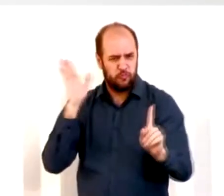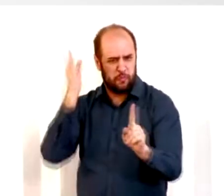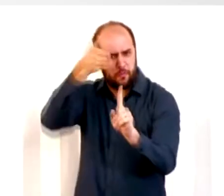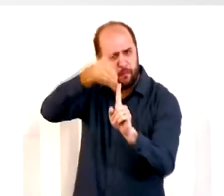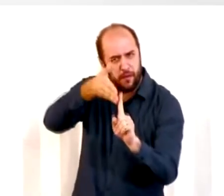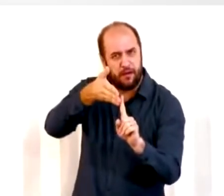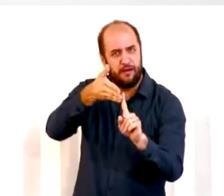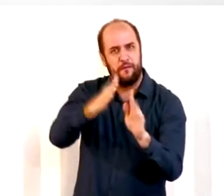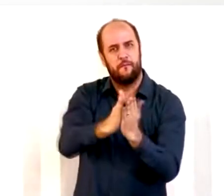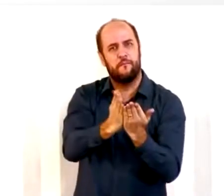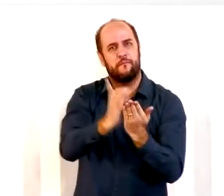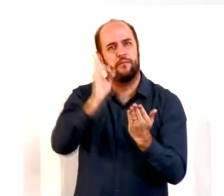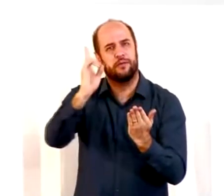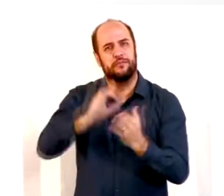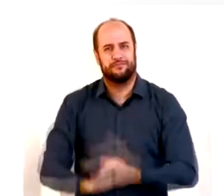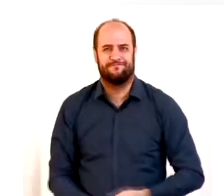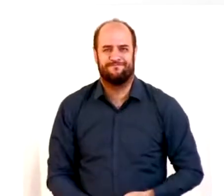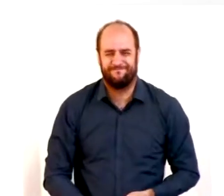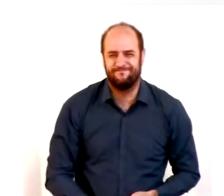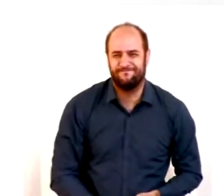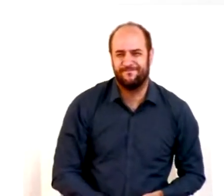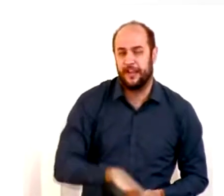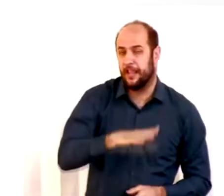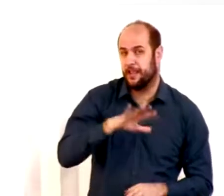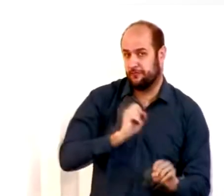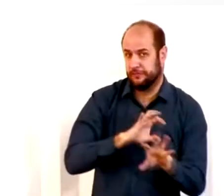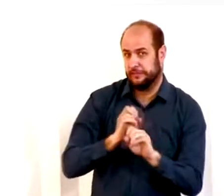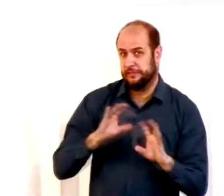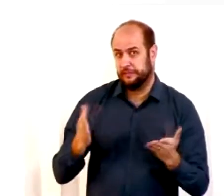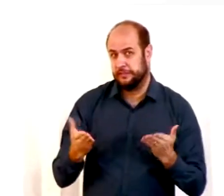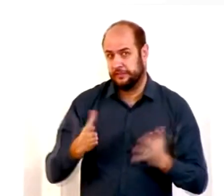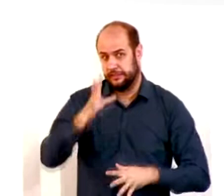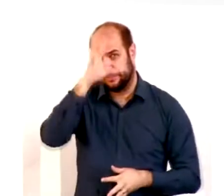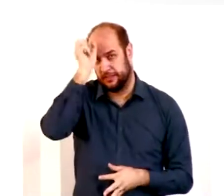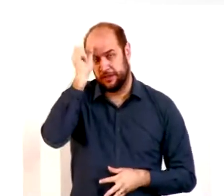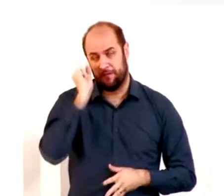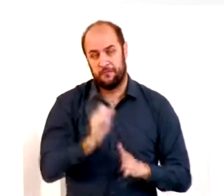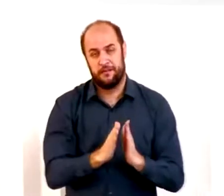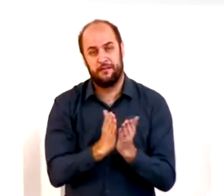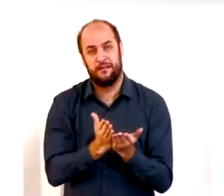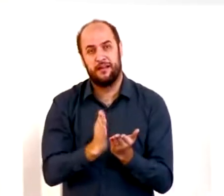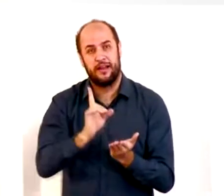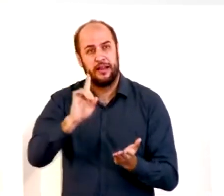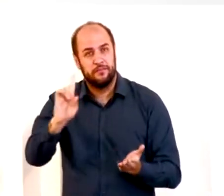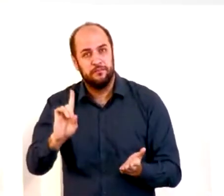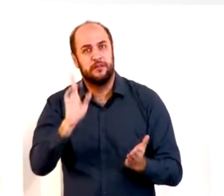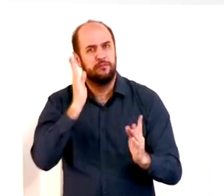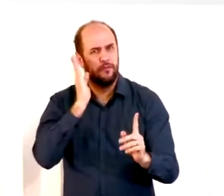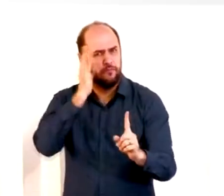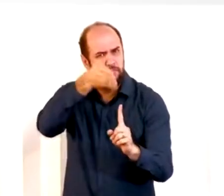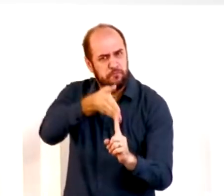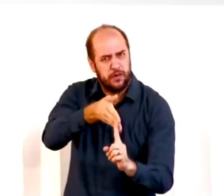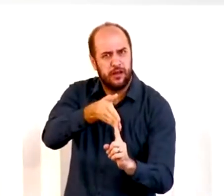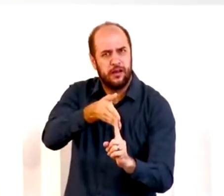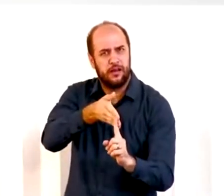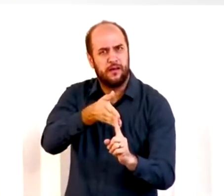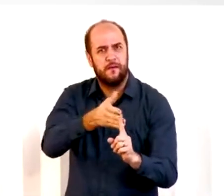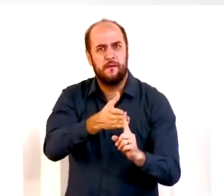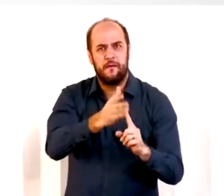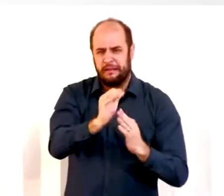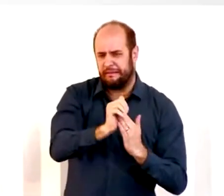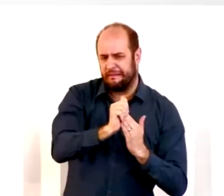que as crianças compreendessem cedo, que é a Bíblia que vai determinar, a Bíblia